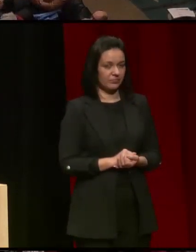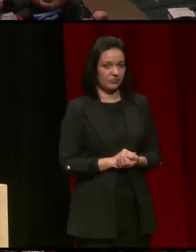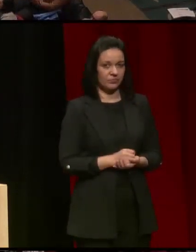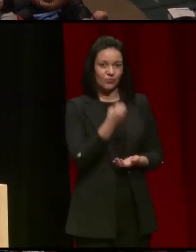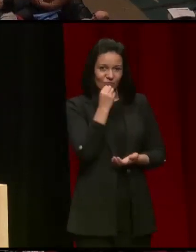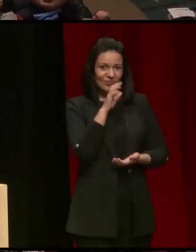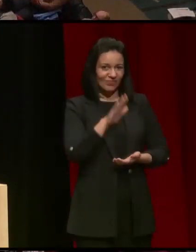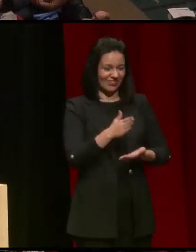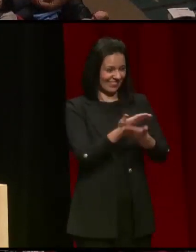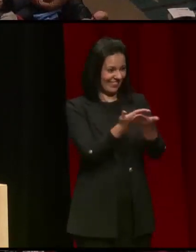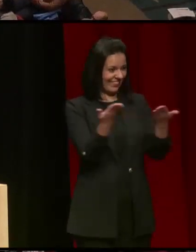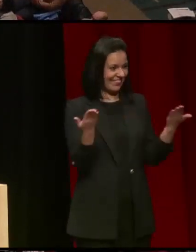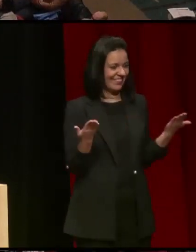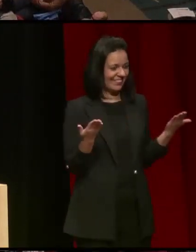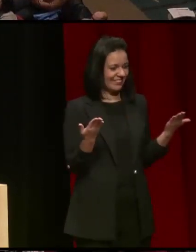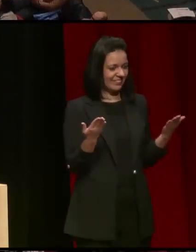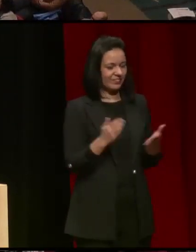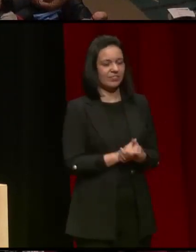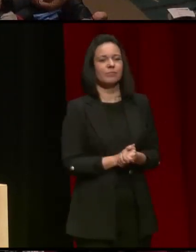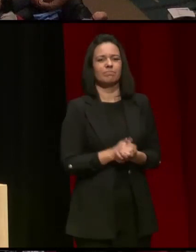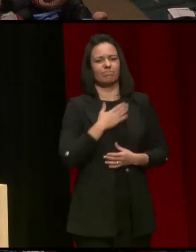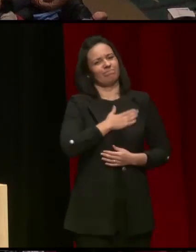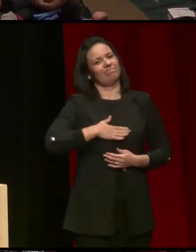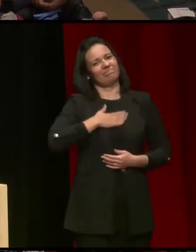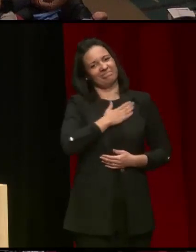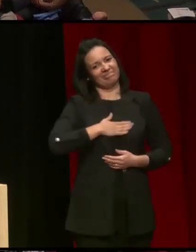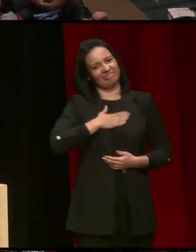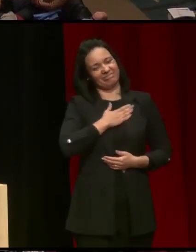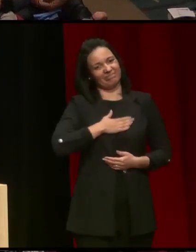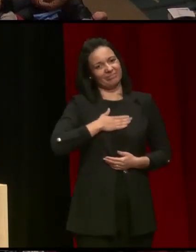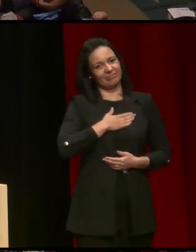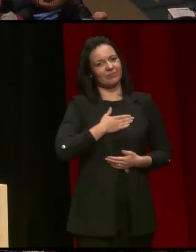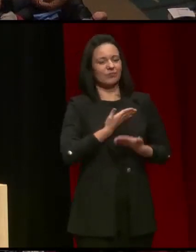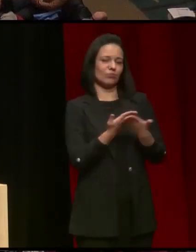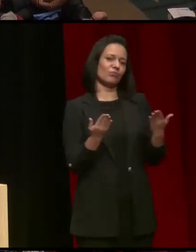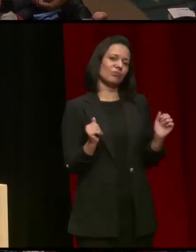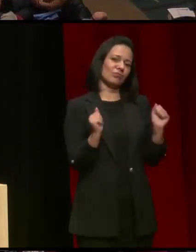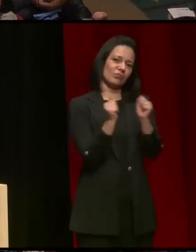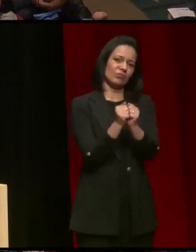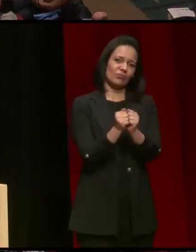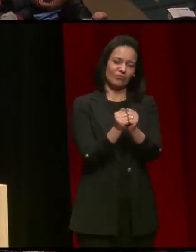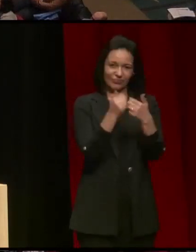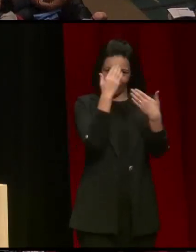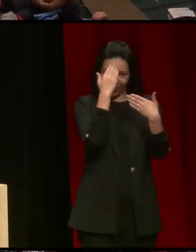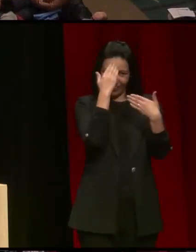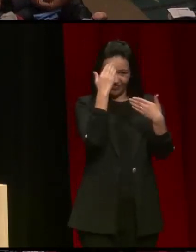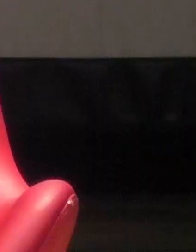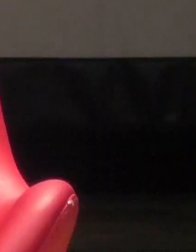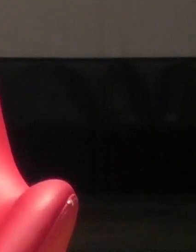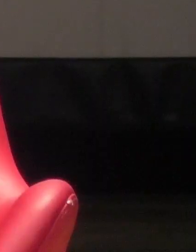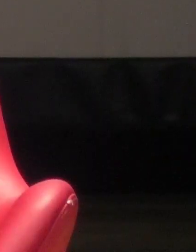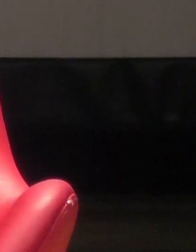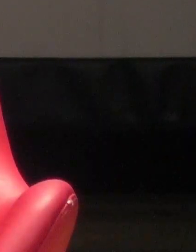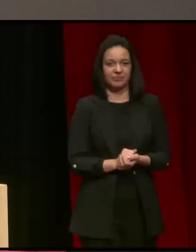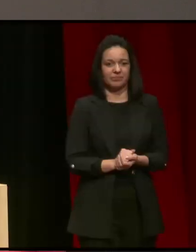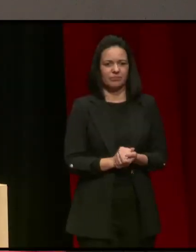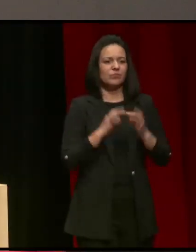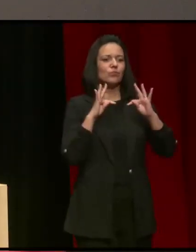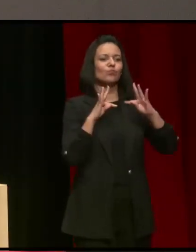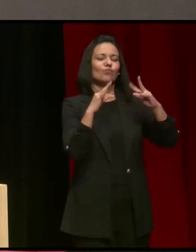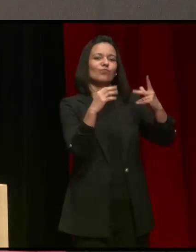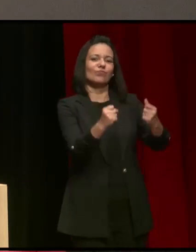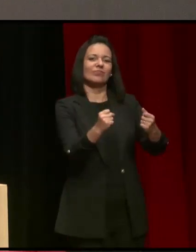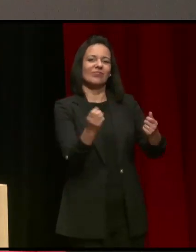Boa tarde. É um prazer imenso estar com vocês. Gratidão a todos